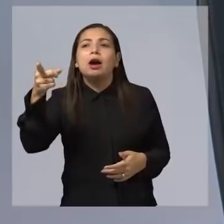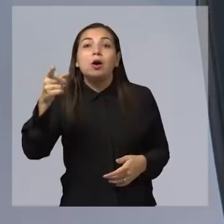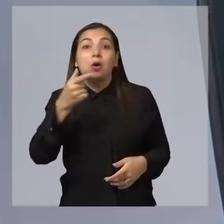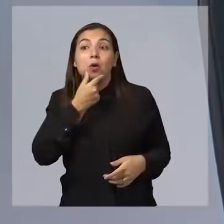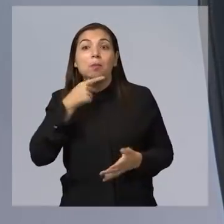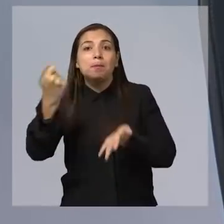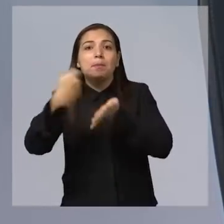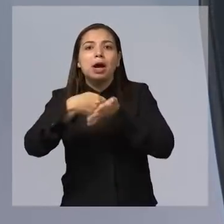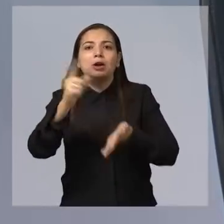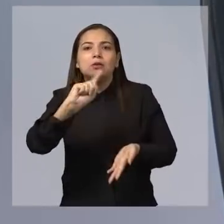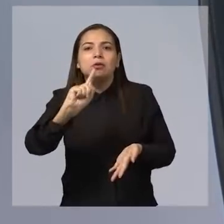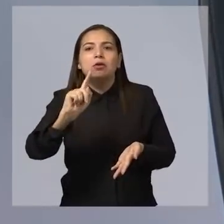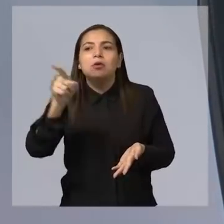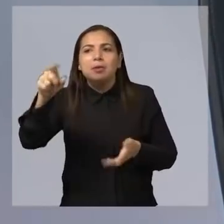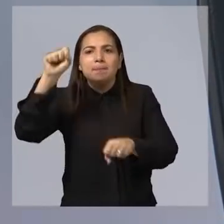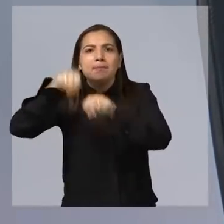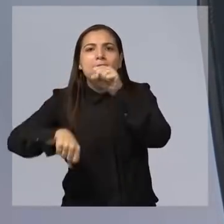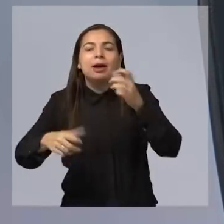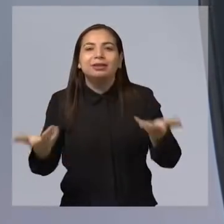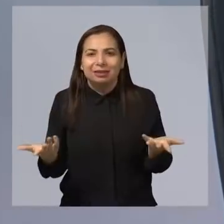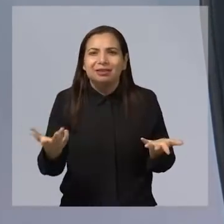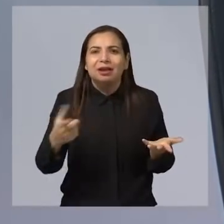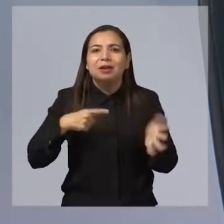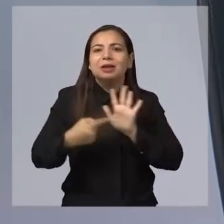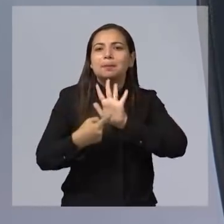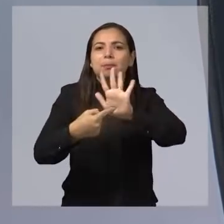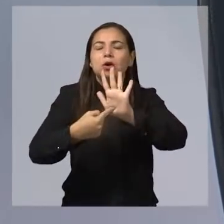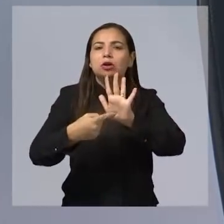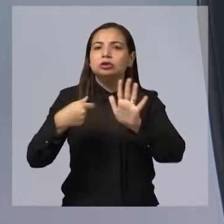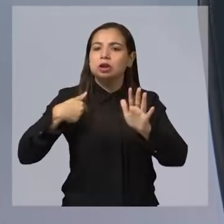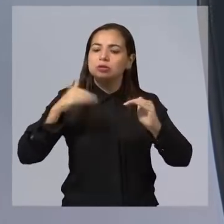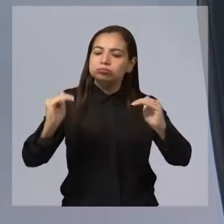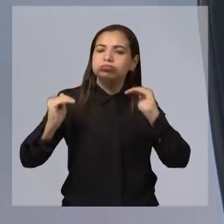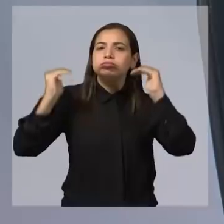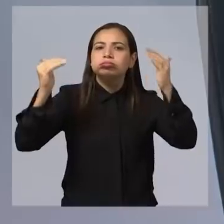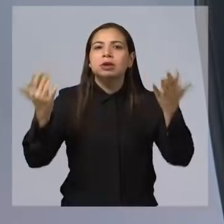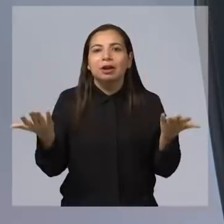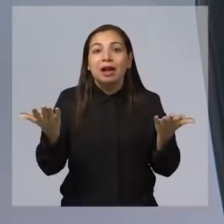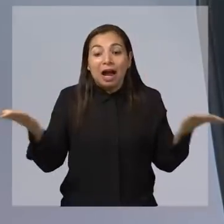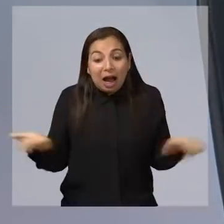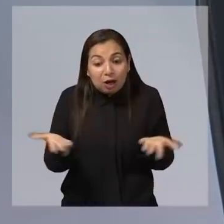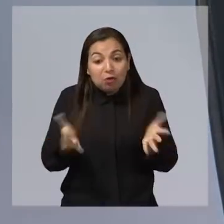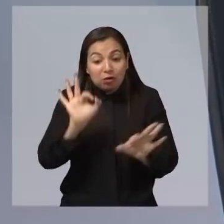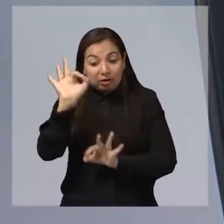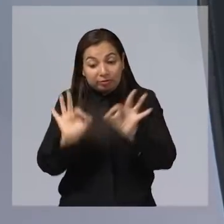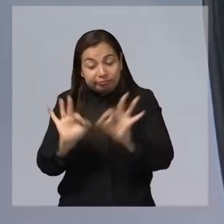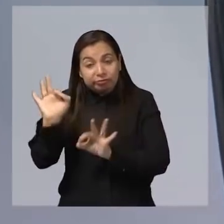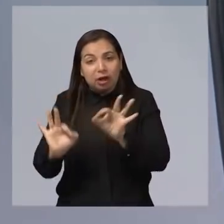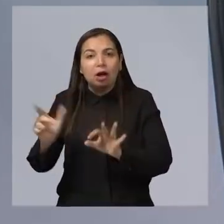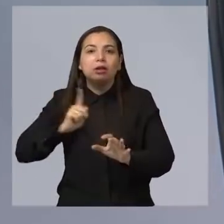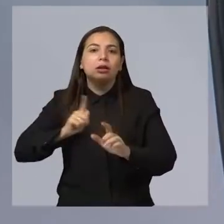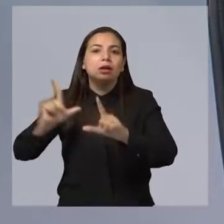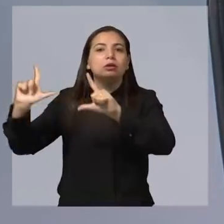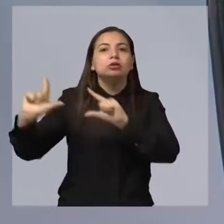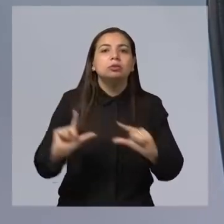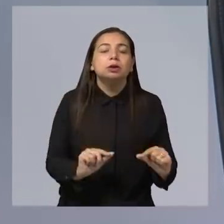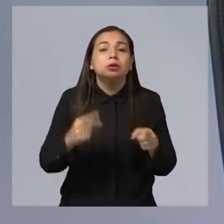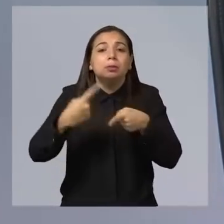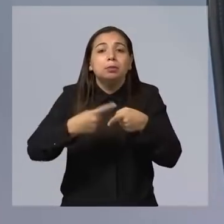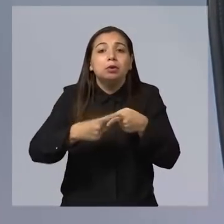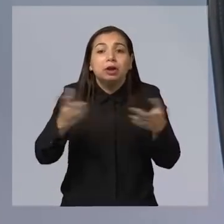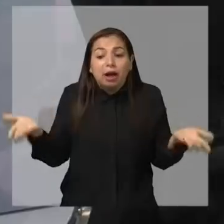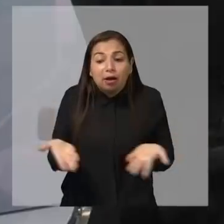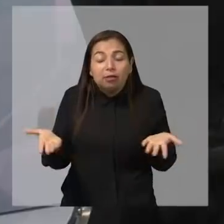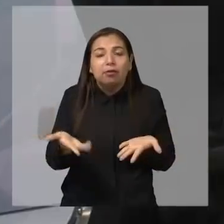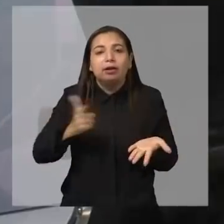poder, e isso acabou. No entanto, toda vez que você controla um sistema penitenciário, começa a refletir aqui dentro, começa a diminuir os índices de morte